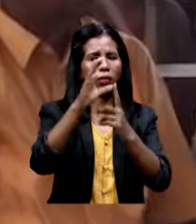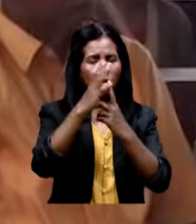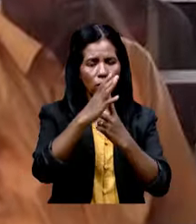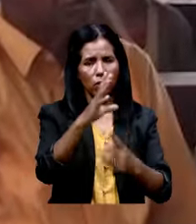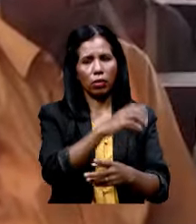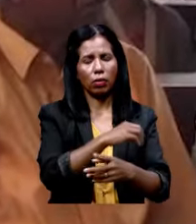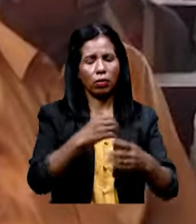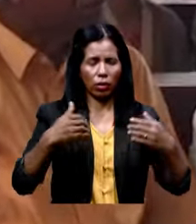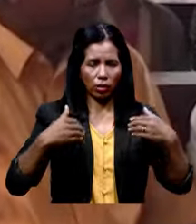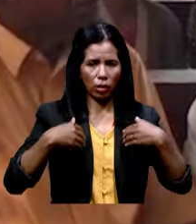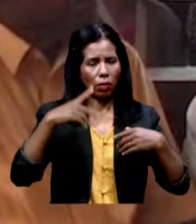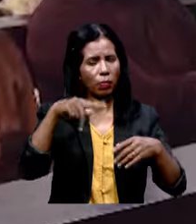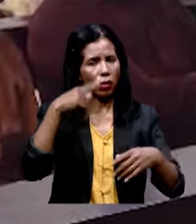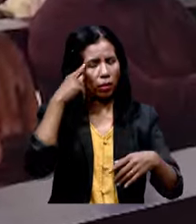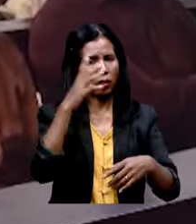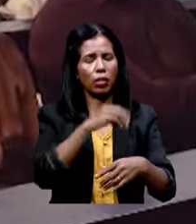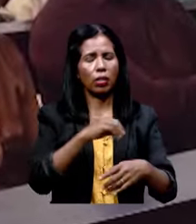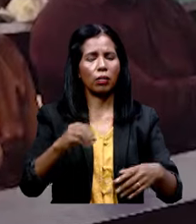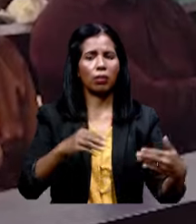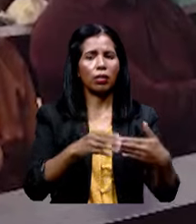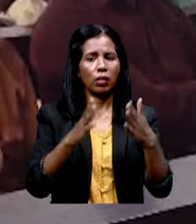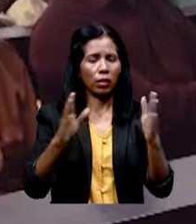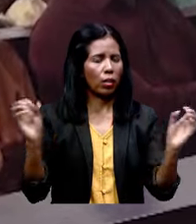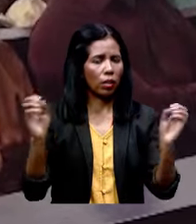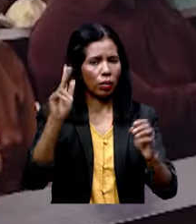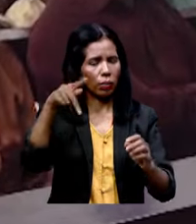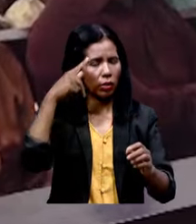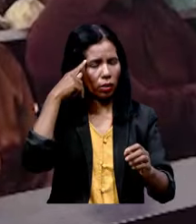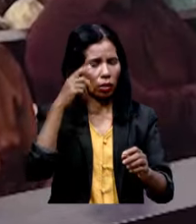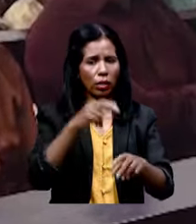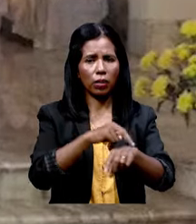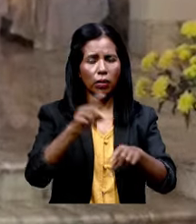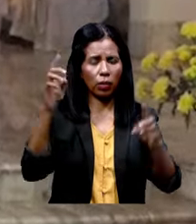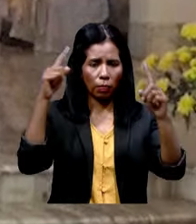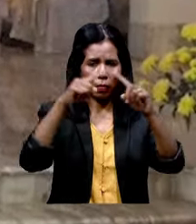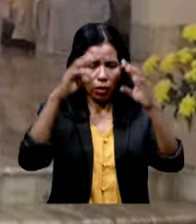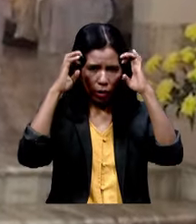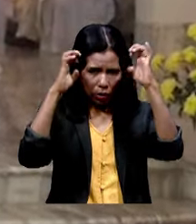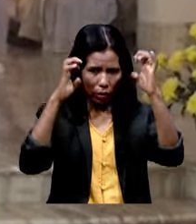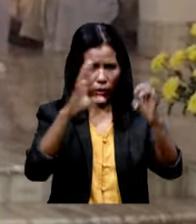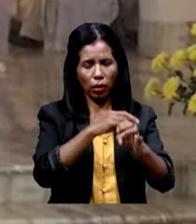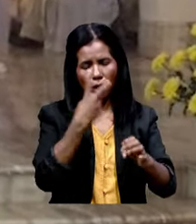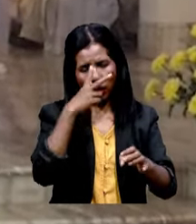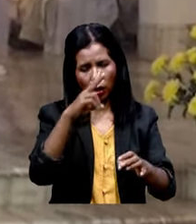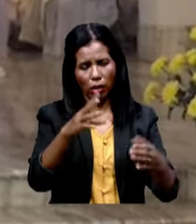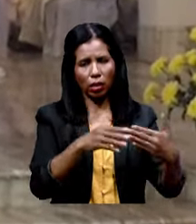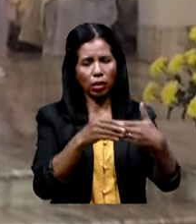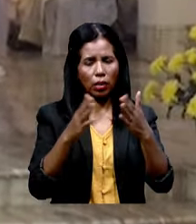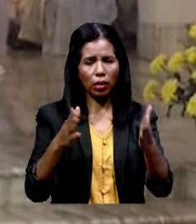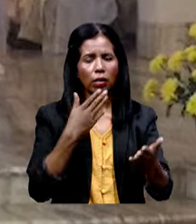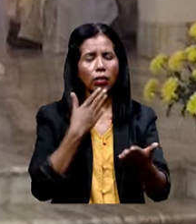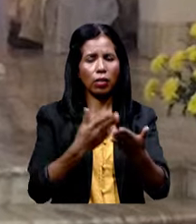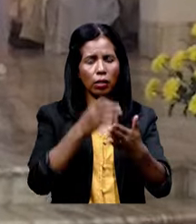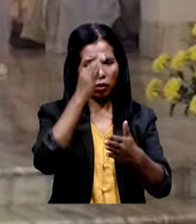e aspecto política, o que na insira lá é política nacional da educação, a tu caderniza líder dia para futuro, no lá